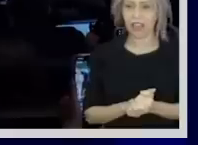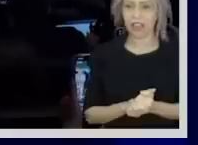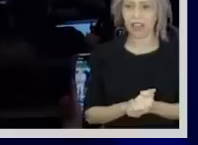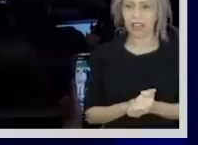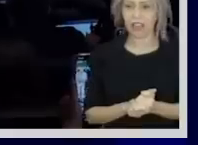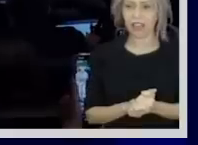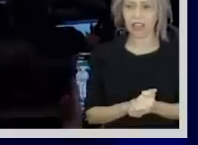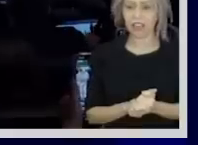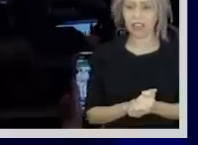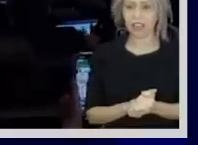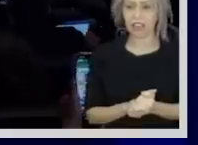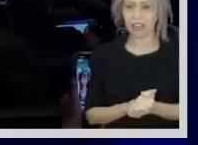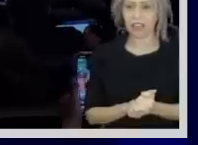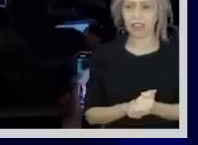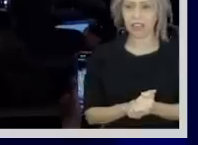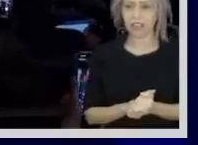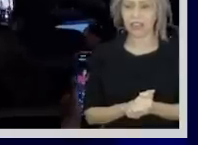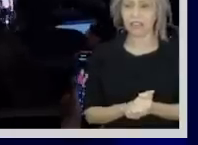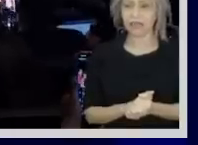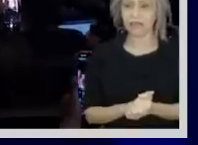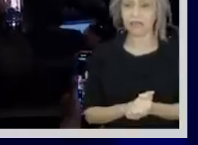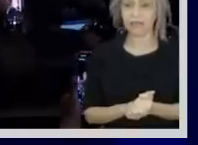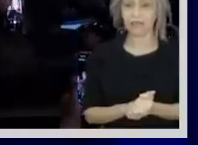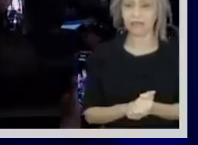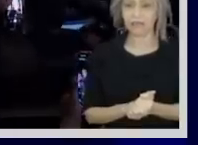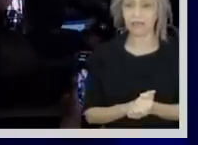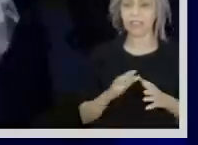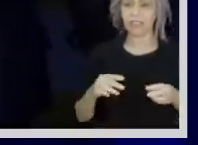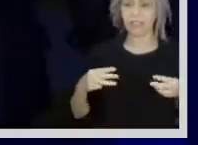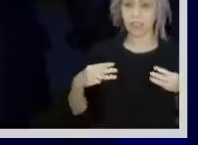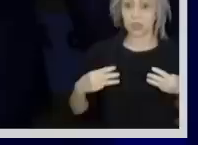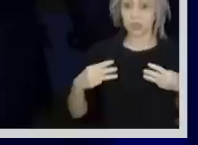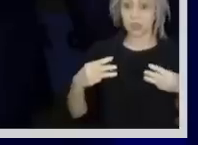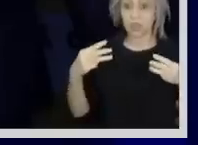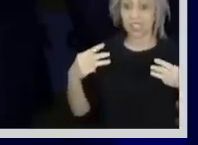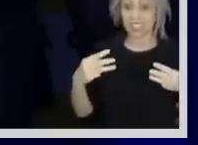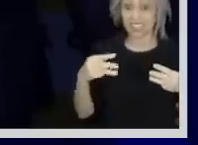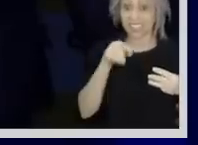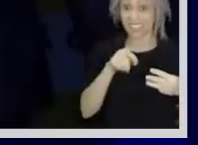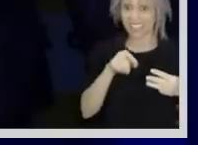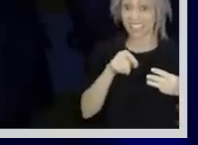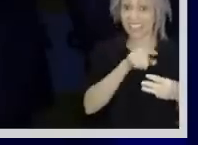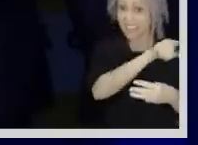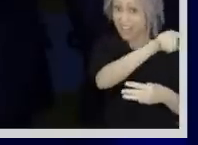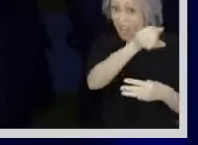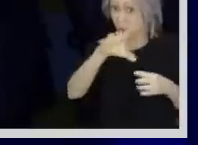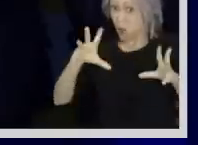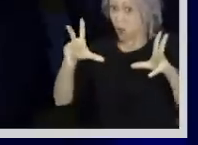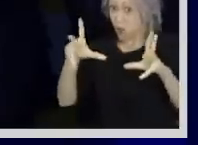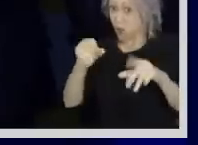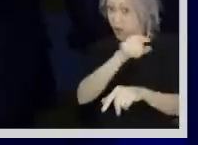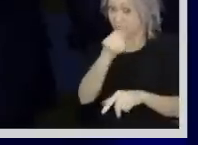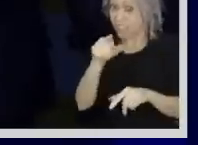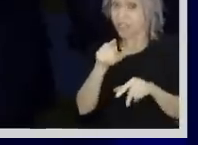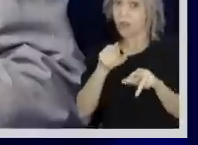aqui como ficou o cenário, nós temos o MDB, além do planejamento com a Simone Tebet, dentro também